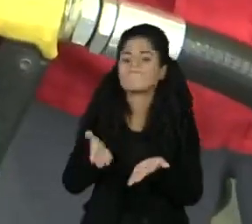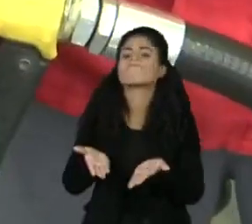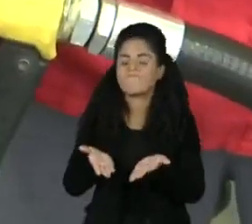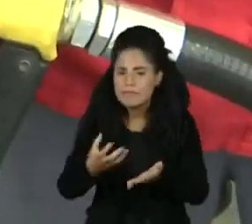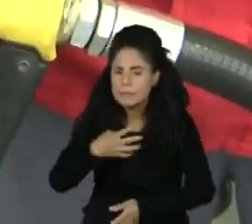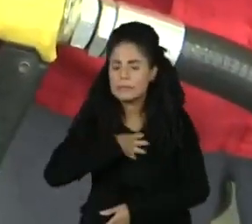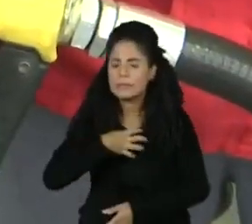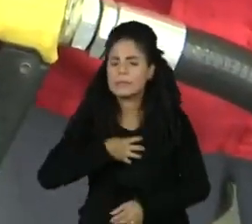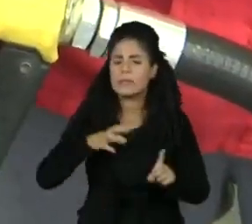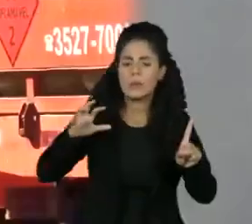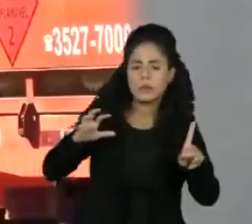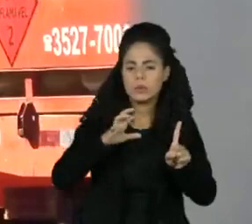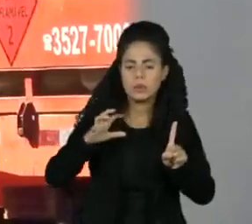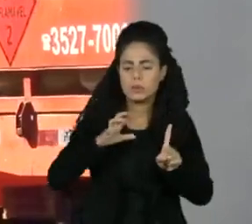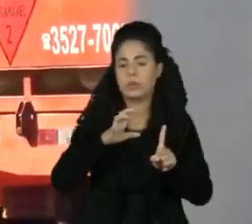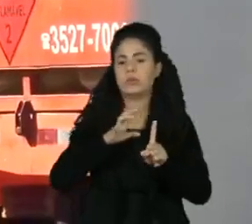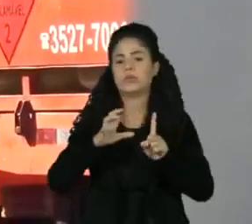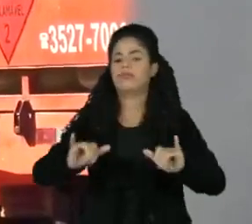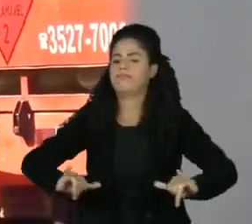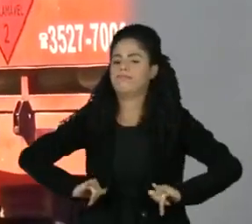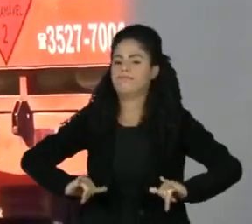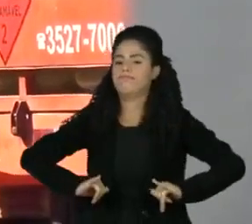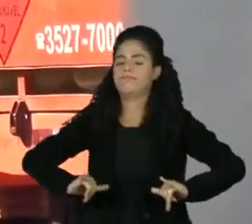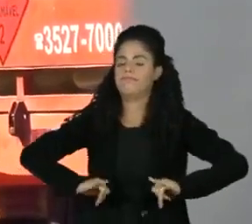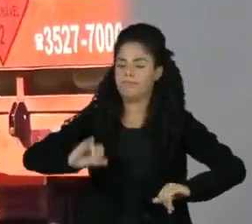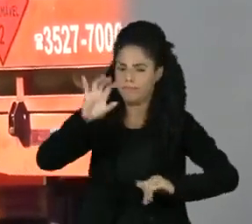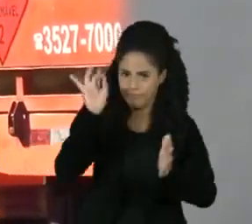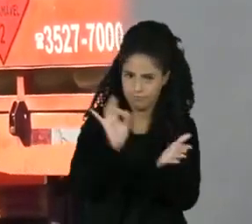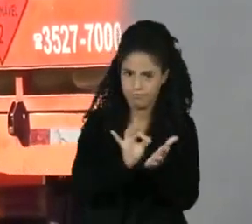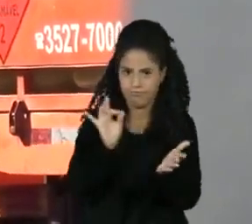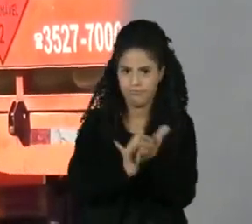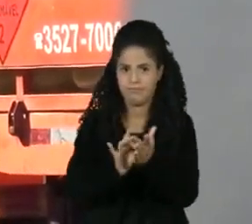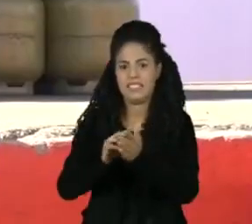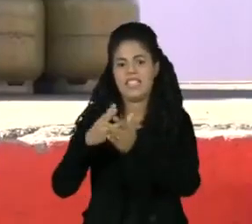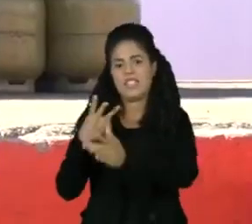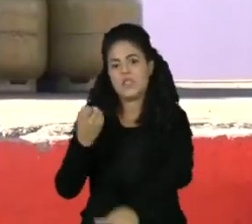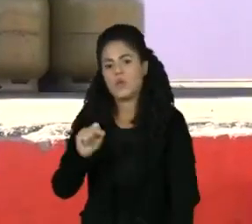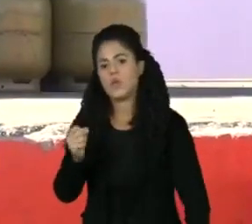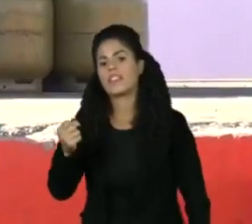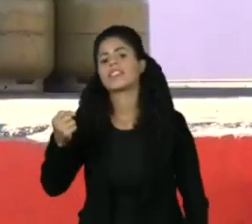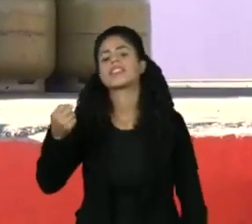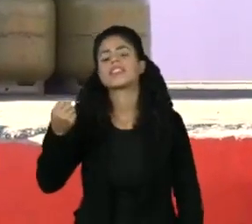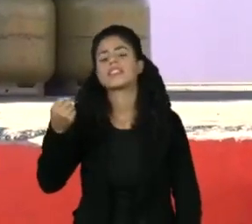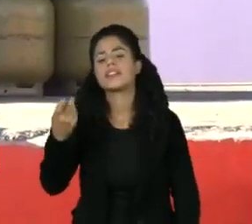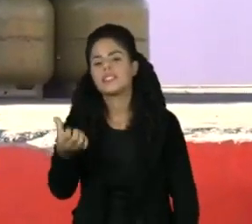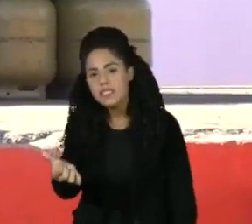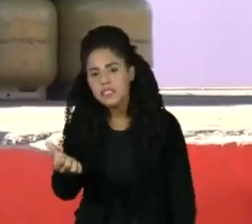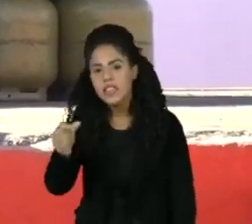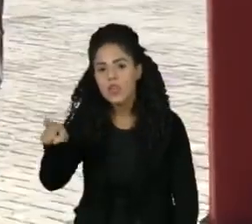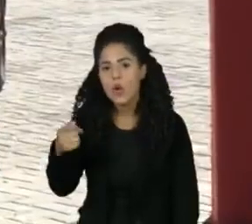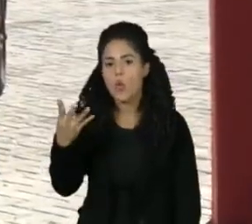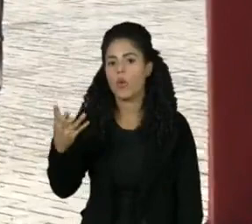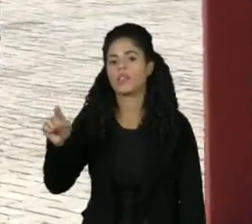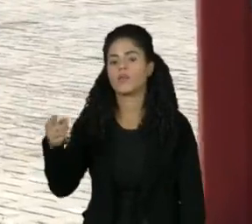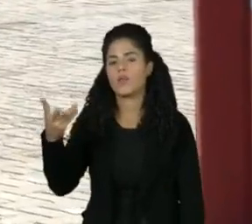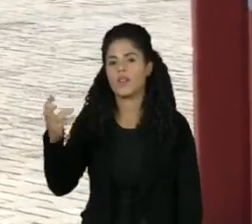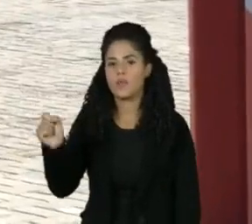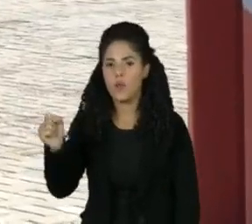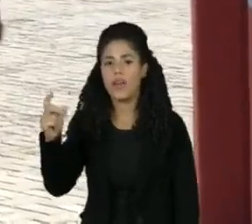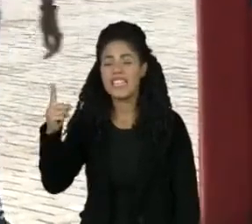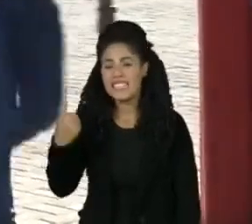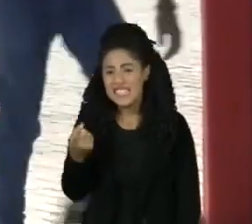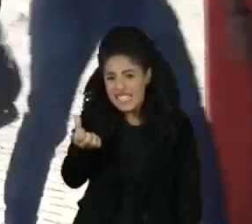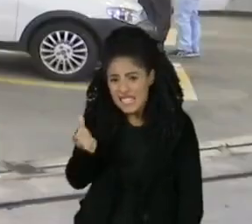infelizmente, a gente vai sofrer as consequências, né? O GLP sobe de R$ 3,86 para R$ 4,48 por quilo, aumento